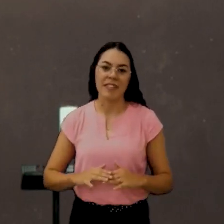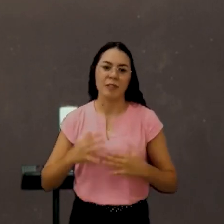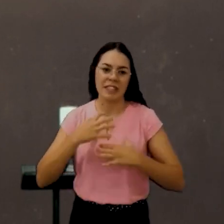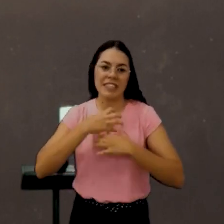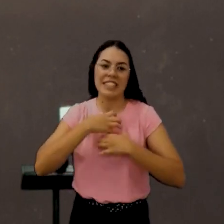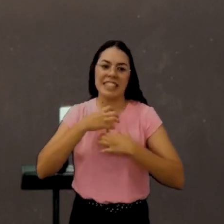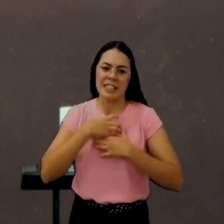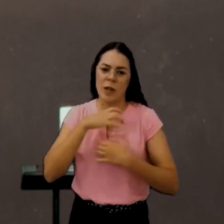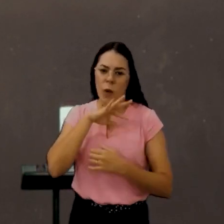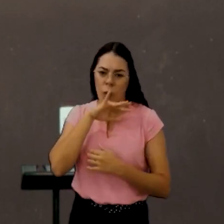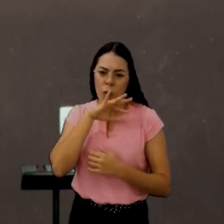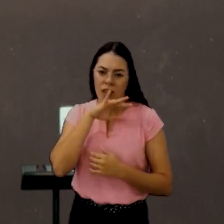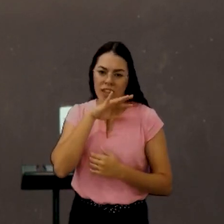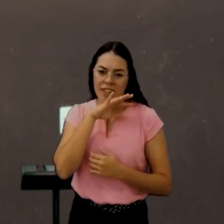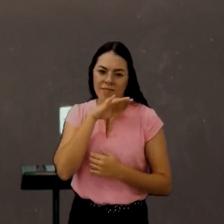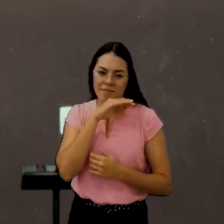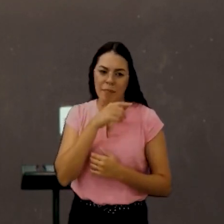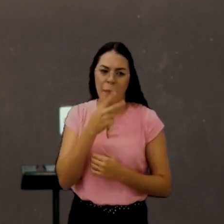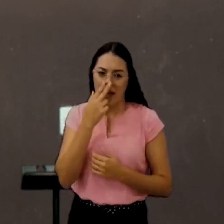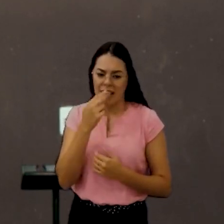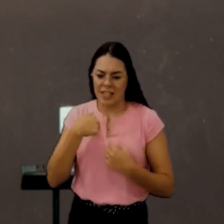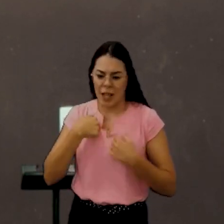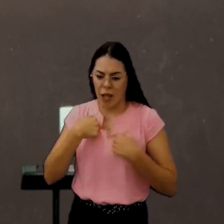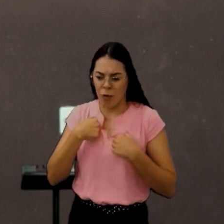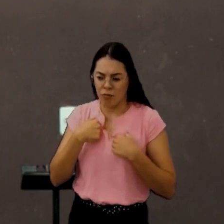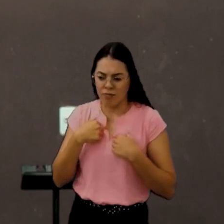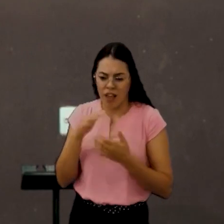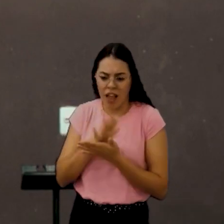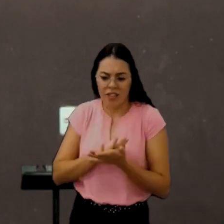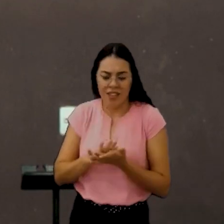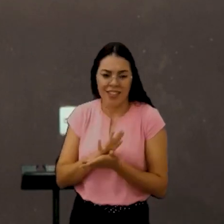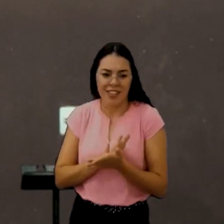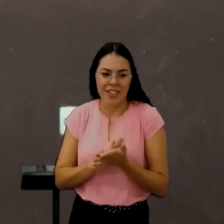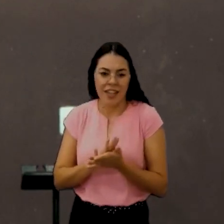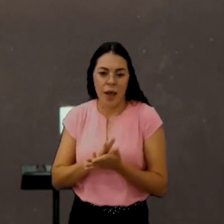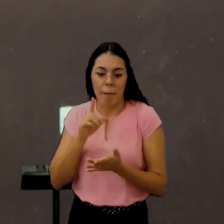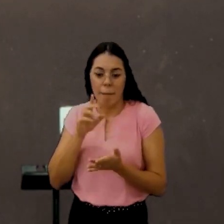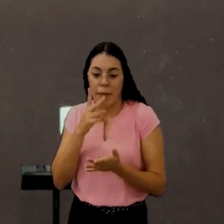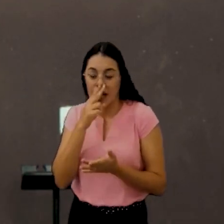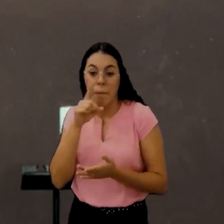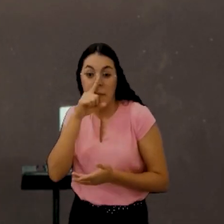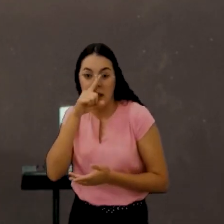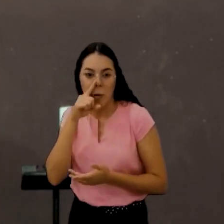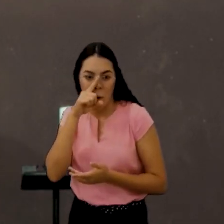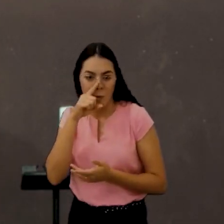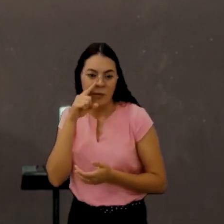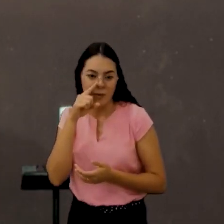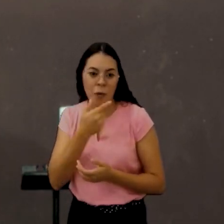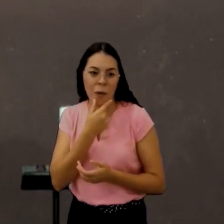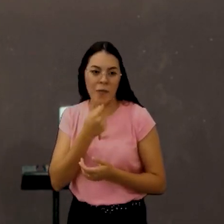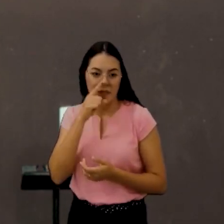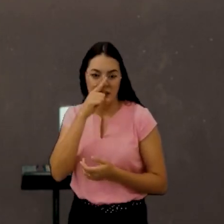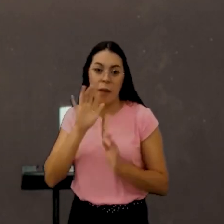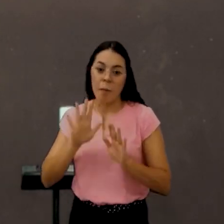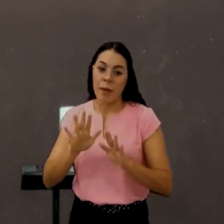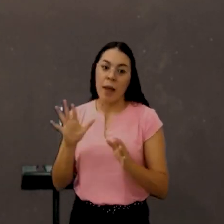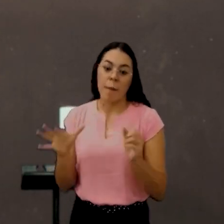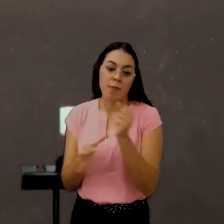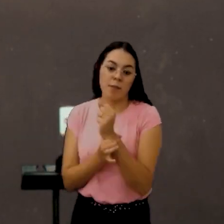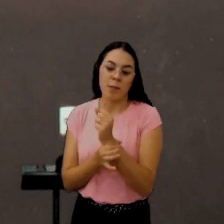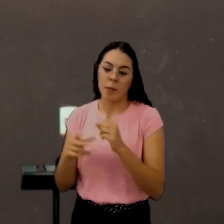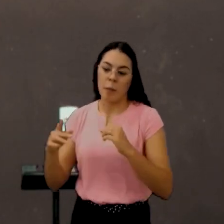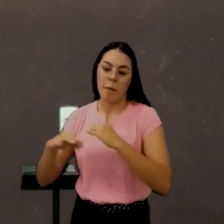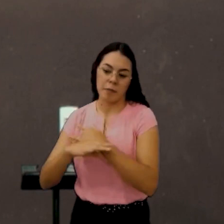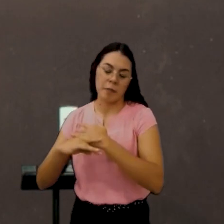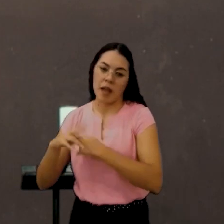muito de que você não é nada, de que para eles você é um perigo. Tudo bem que eles estavam protegendo o seu país, a gente